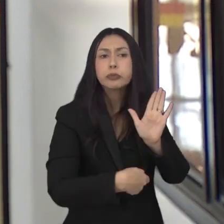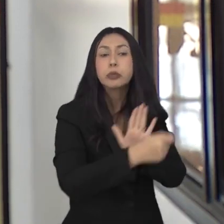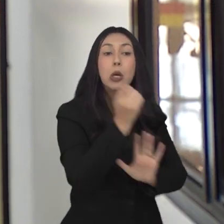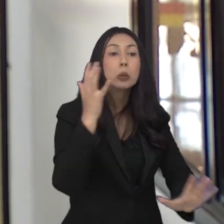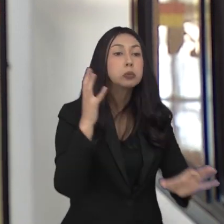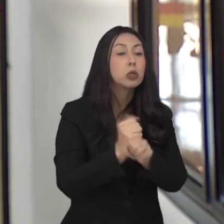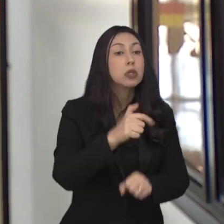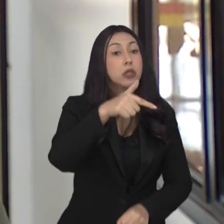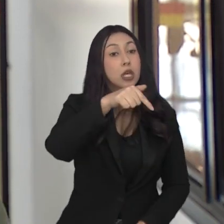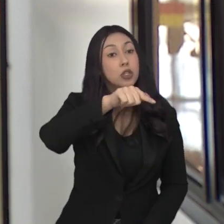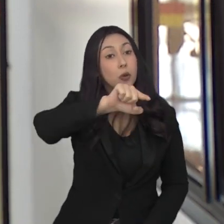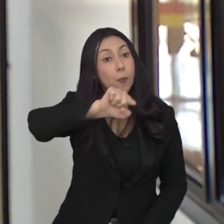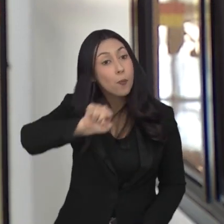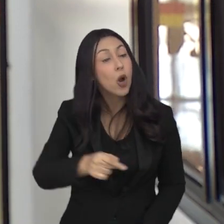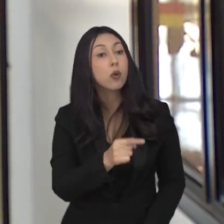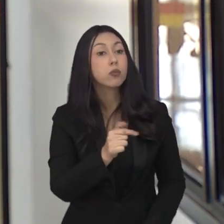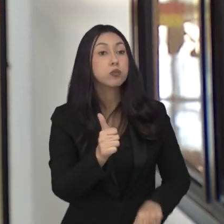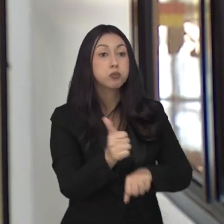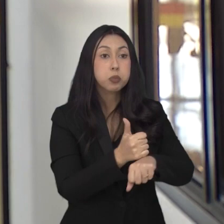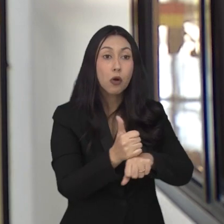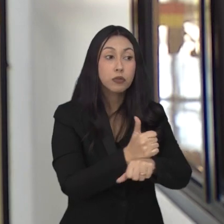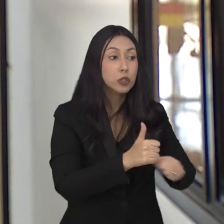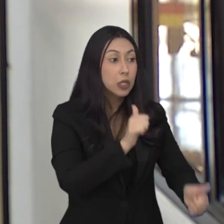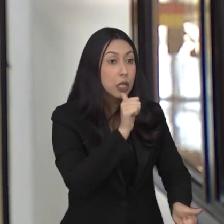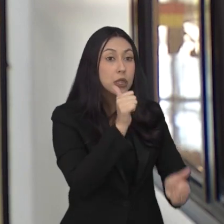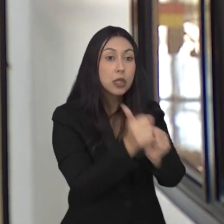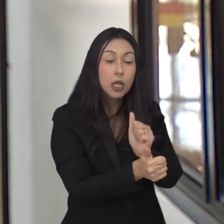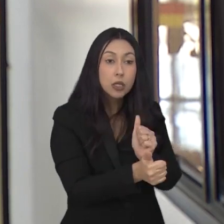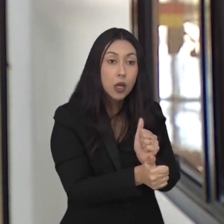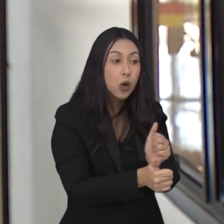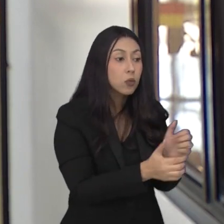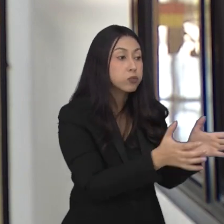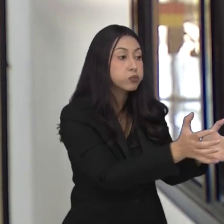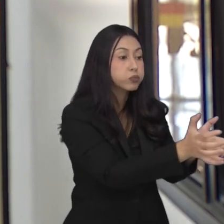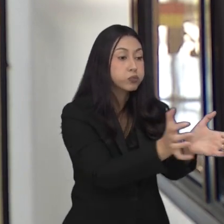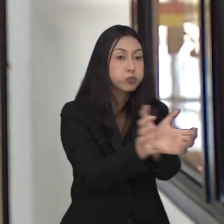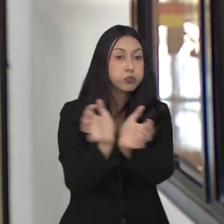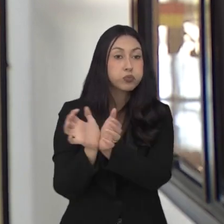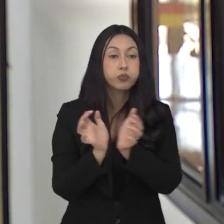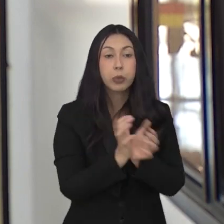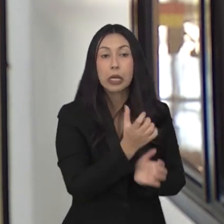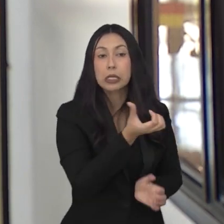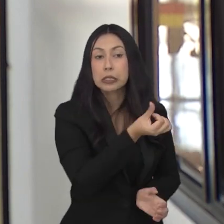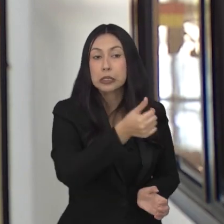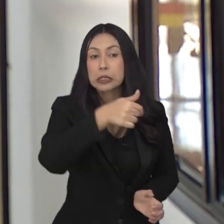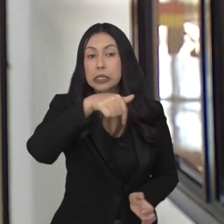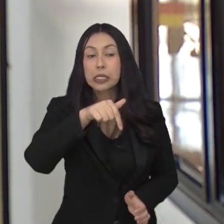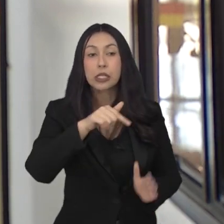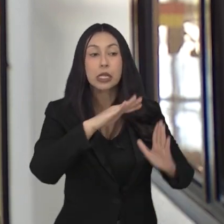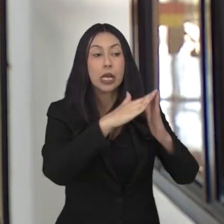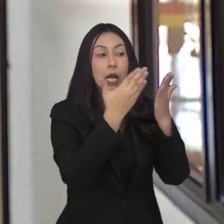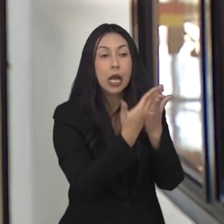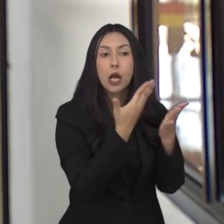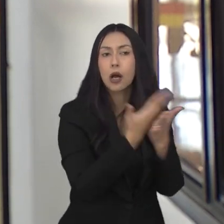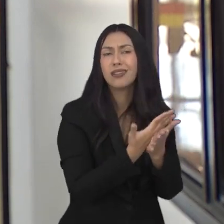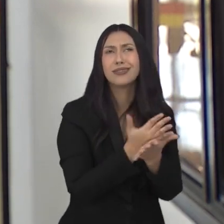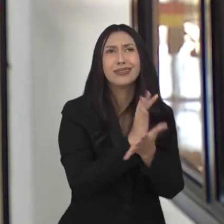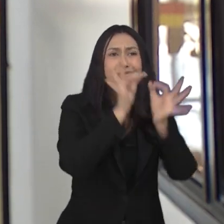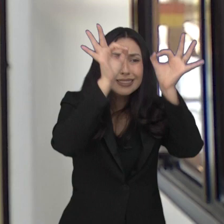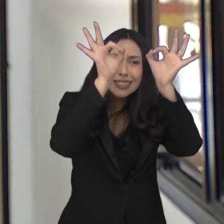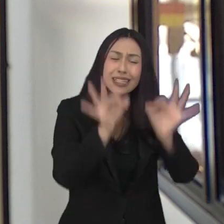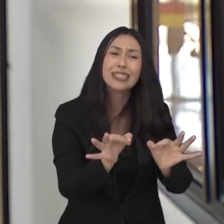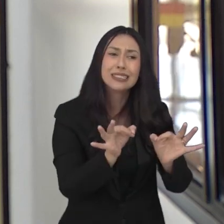que hoje tem 7.000 atletas dentro das escolas municipais, dividido em 67 escolas. E eu não tenho dúvida que